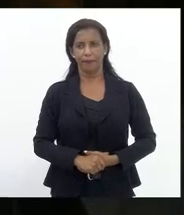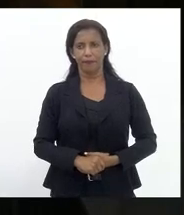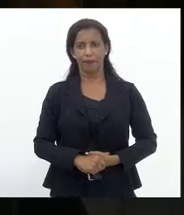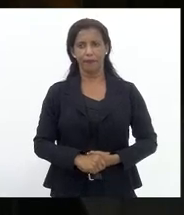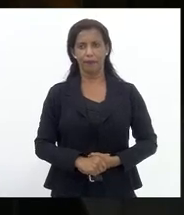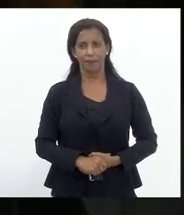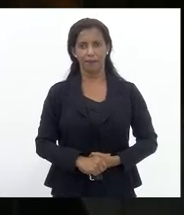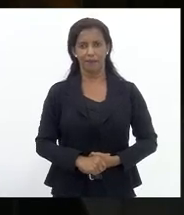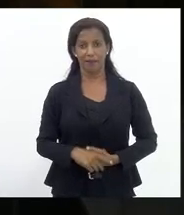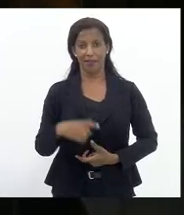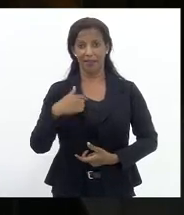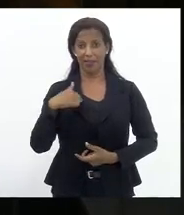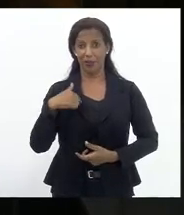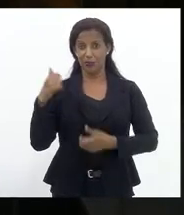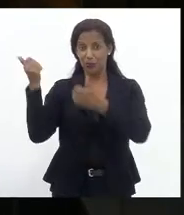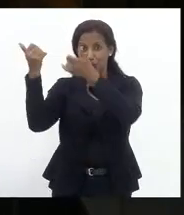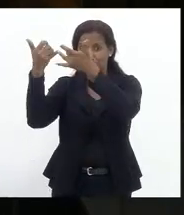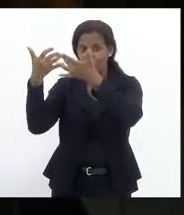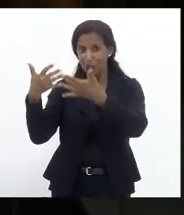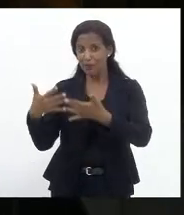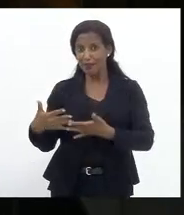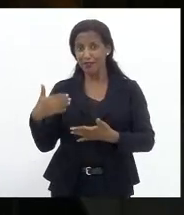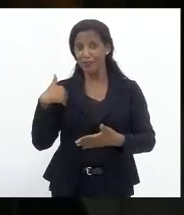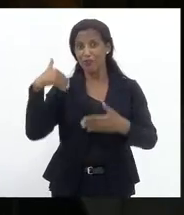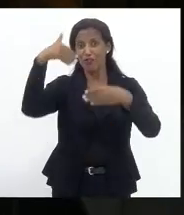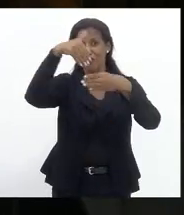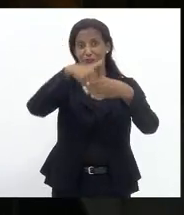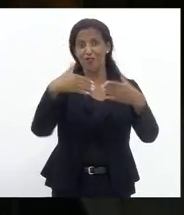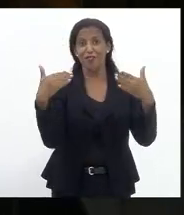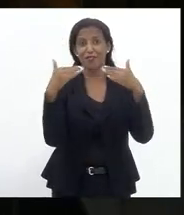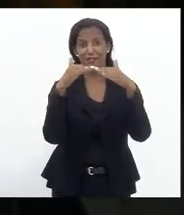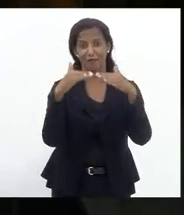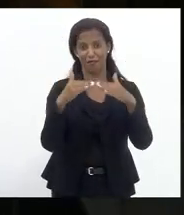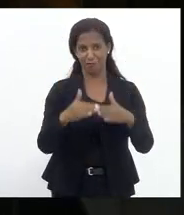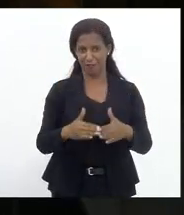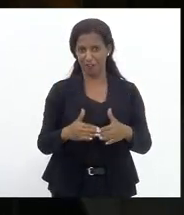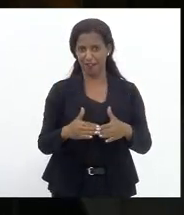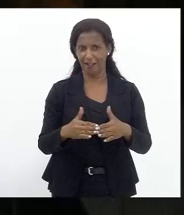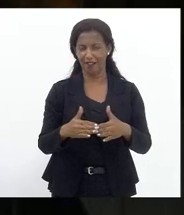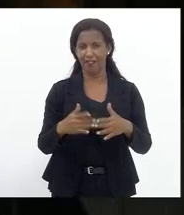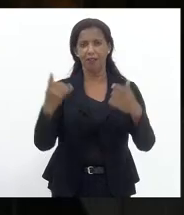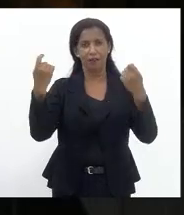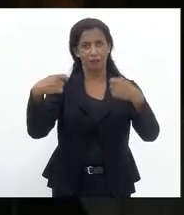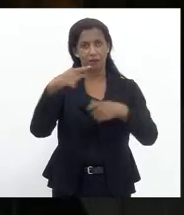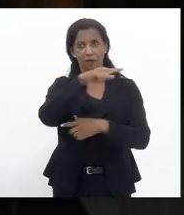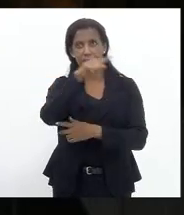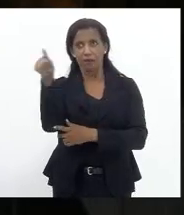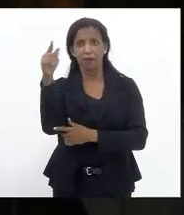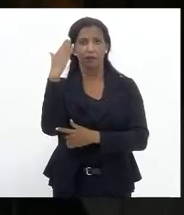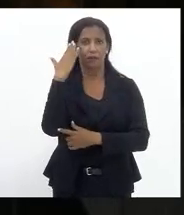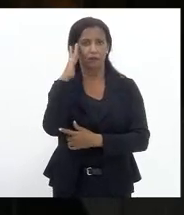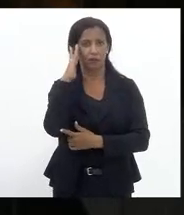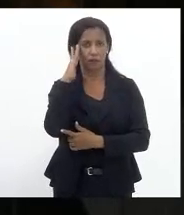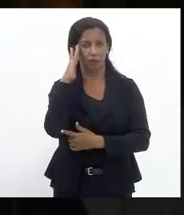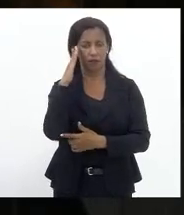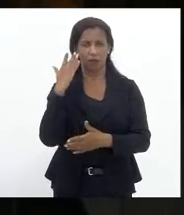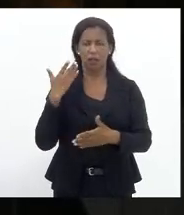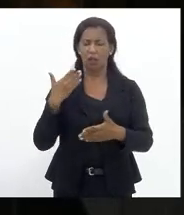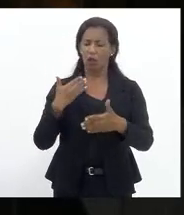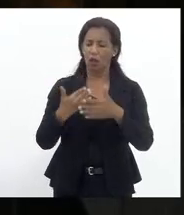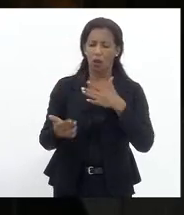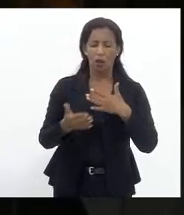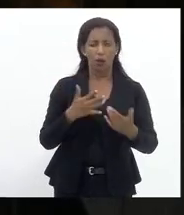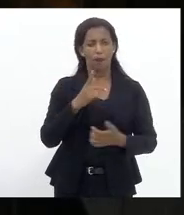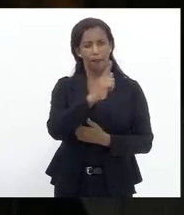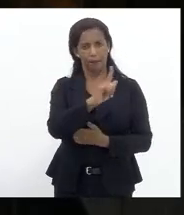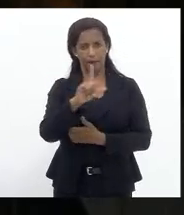Eu só estou explicando, eu já votei favoravelmente. É necessário que vocês entendam. Qualquer projeto de